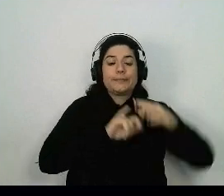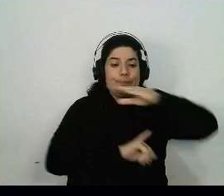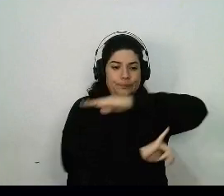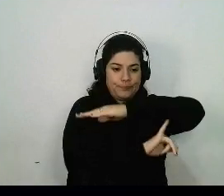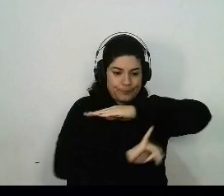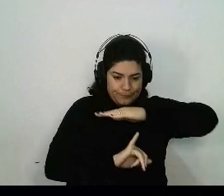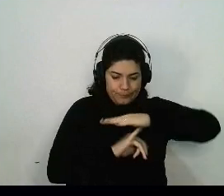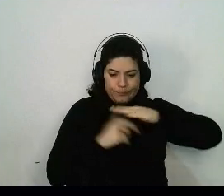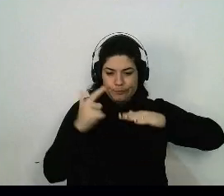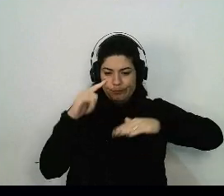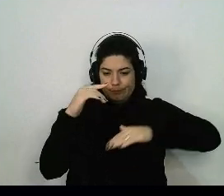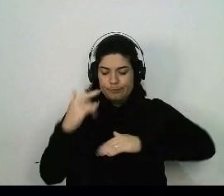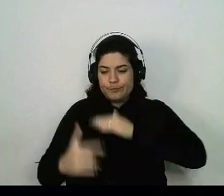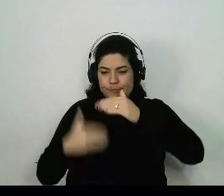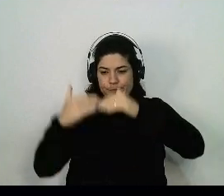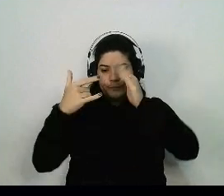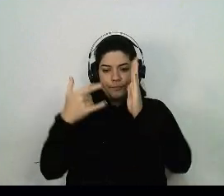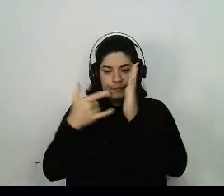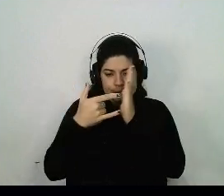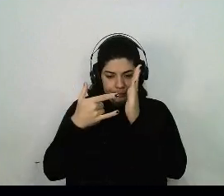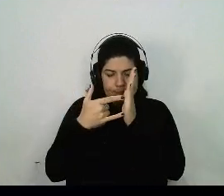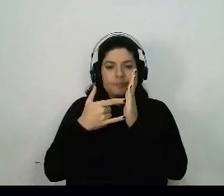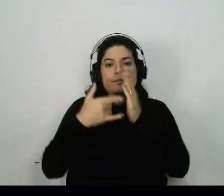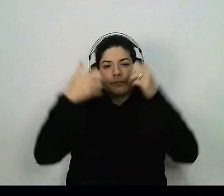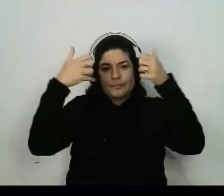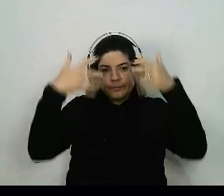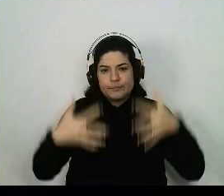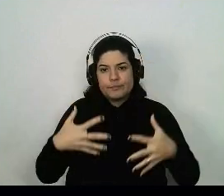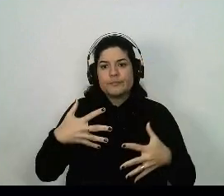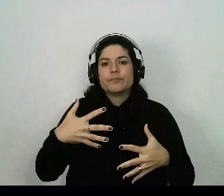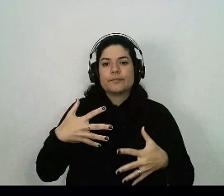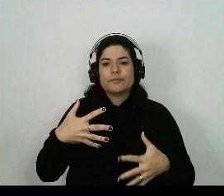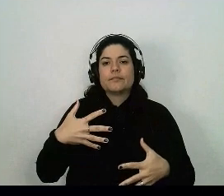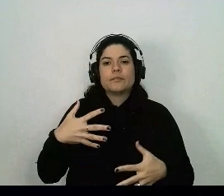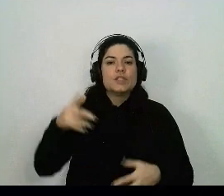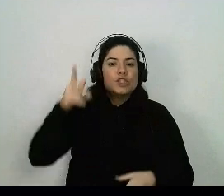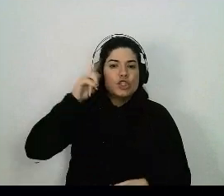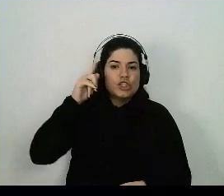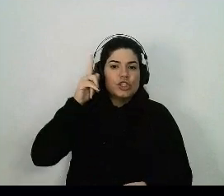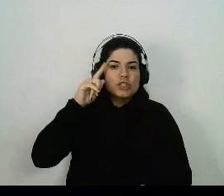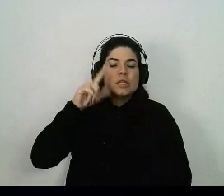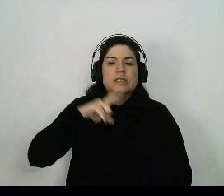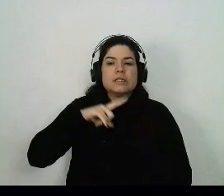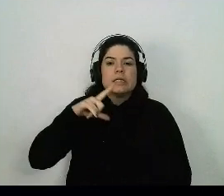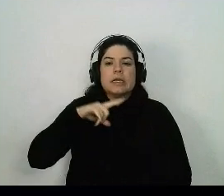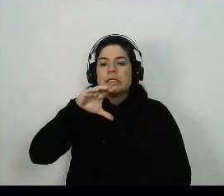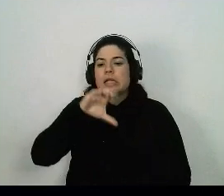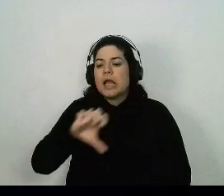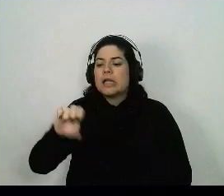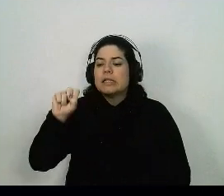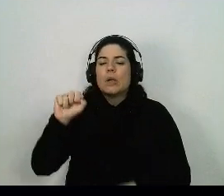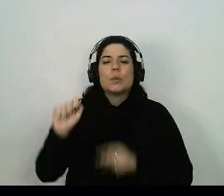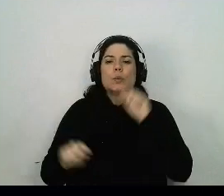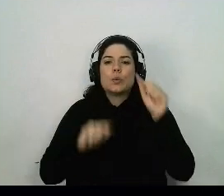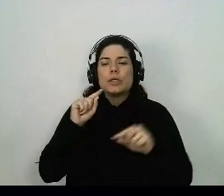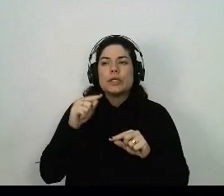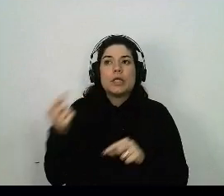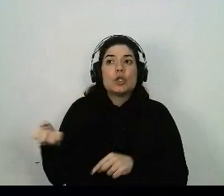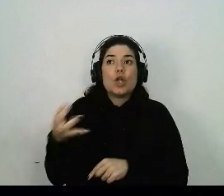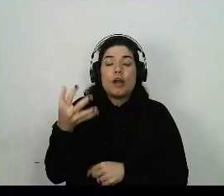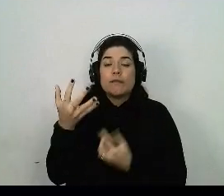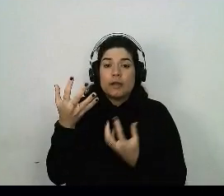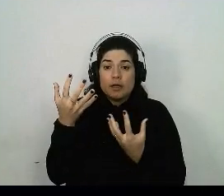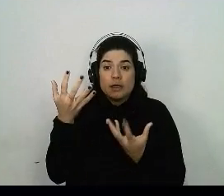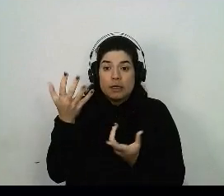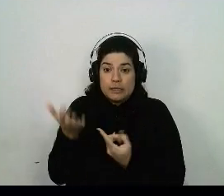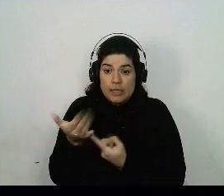gente compartilha o dia a dia dos CSAs, então os desafios encontrados nos clientes, o uso e adoção de novas tecnologias. Então, é um espaço